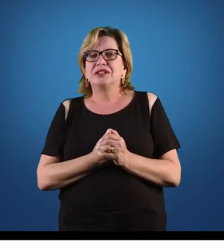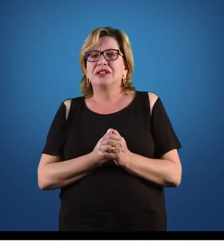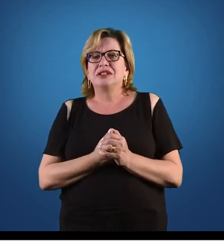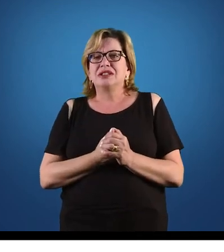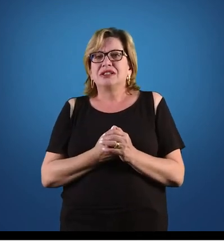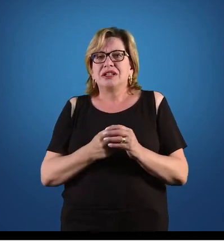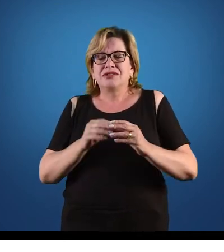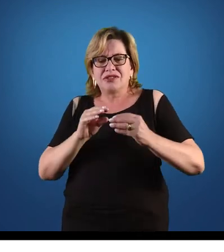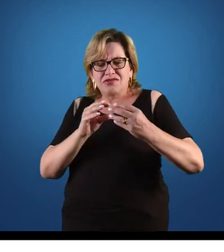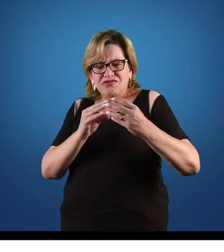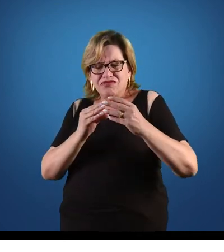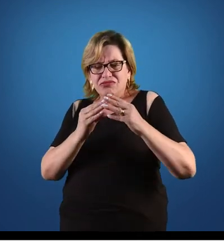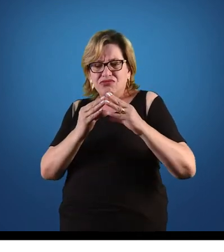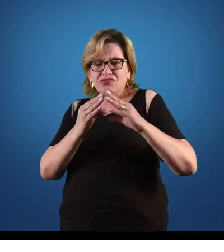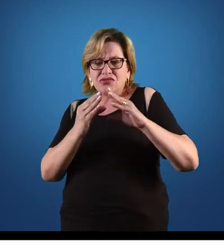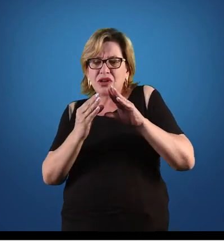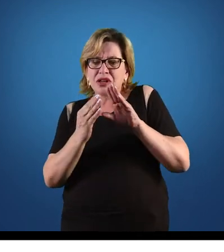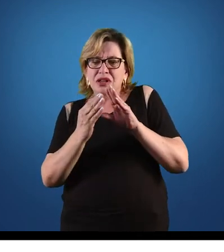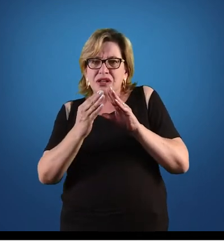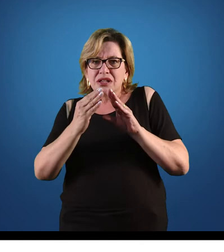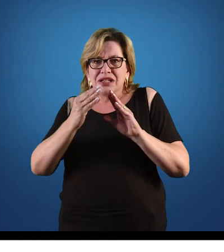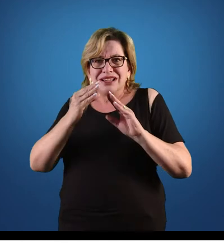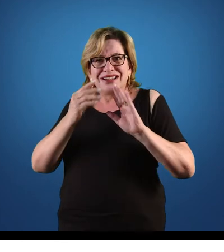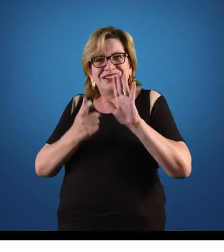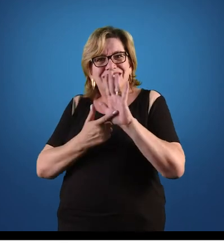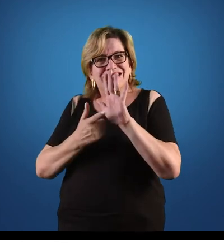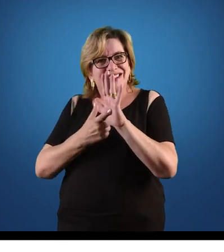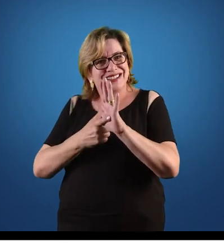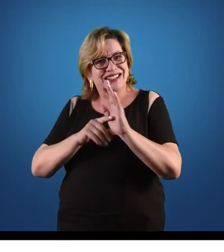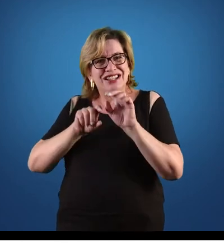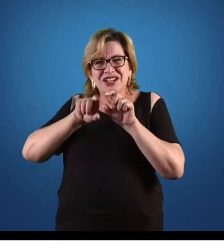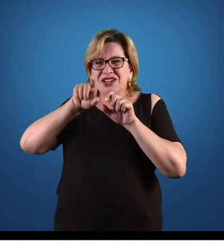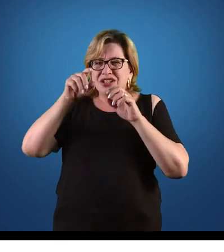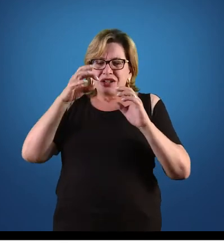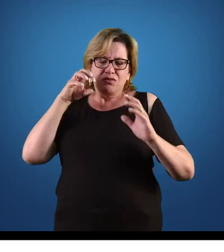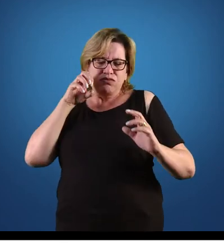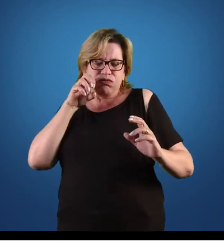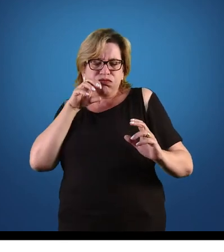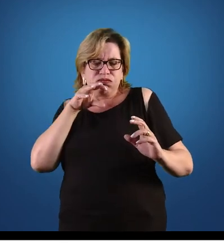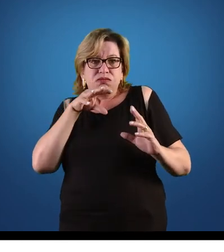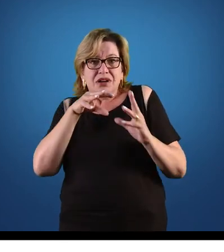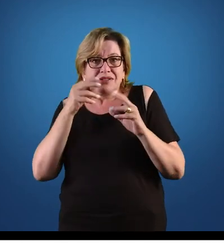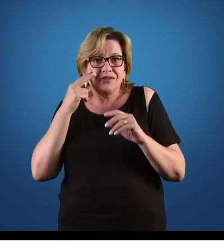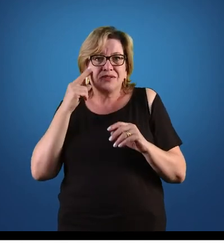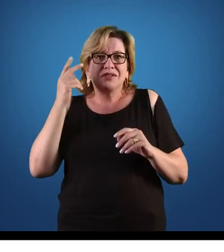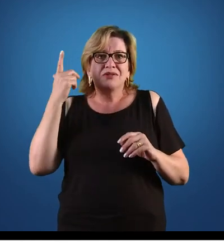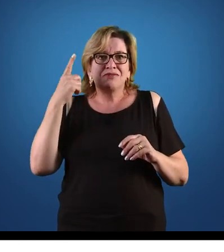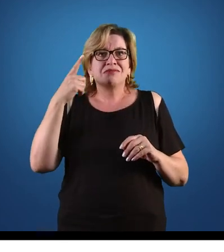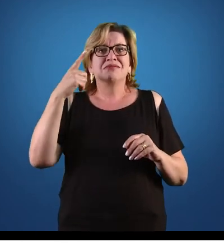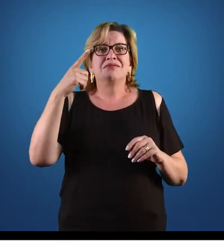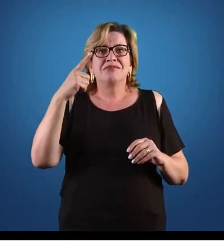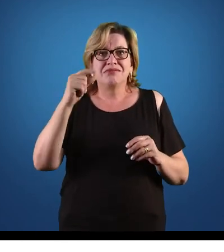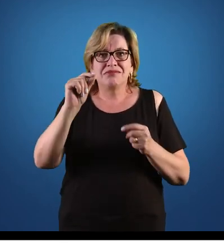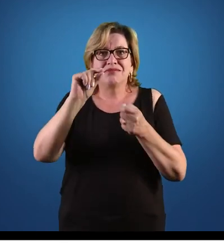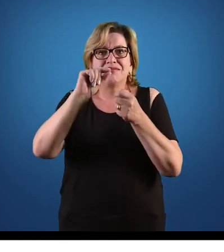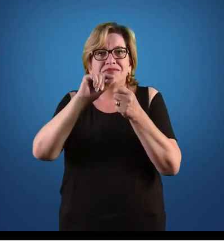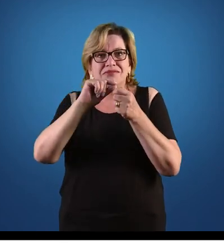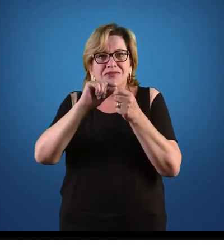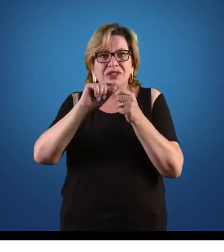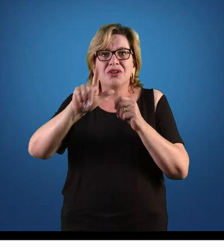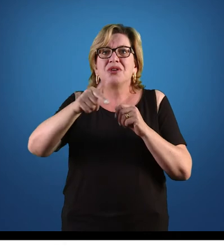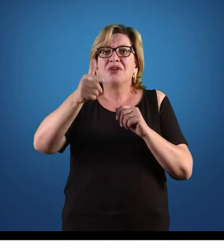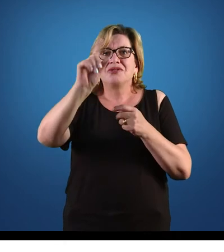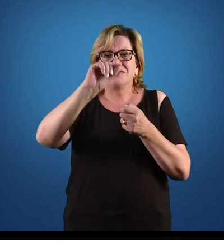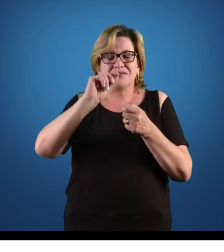vai ter um efeito da imagem refletida nessa pirâmide aqui. Aí você vai conseguir, nós vamos fazer uma zoom para você